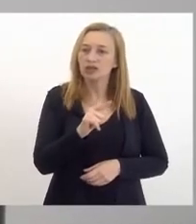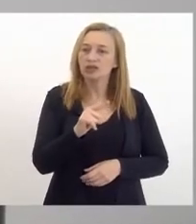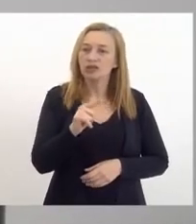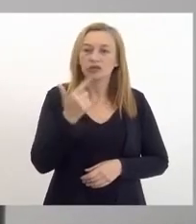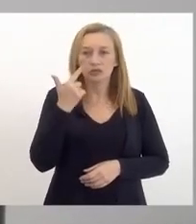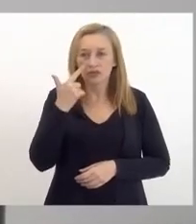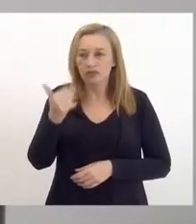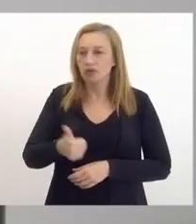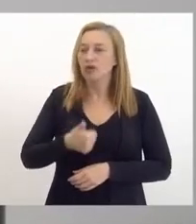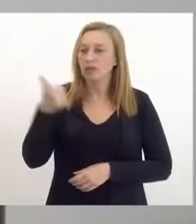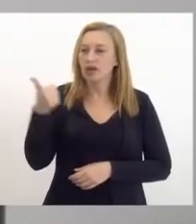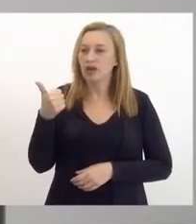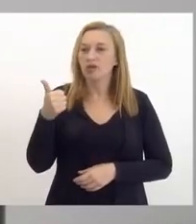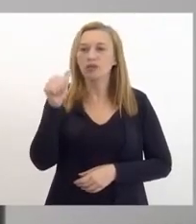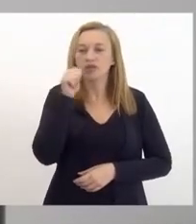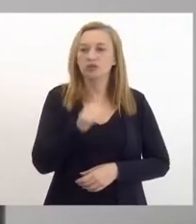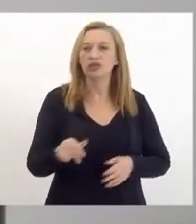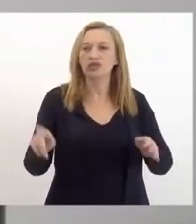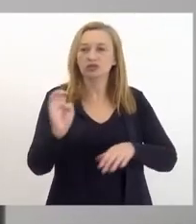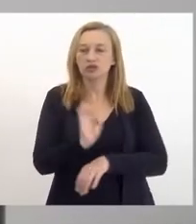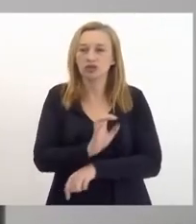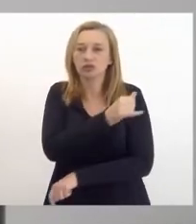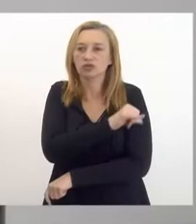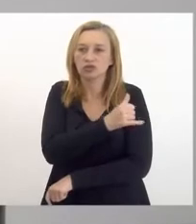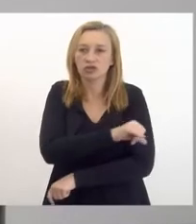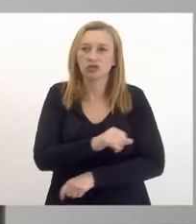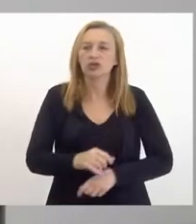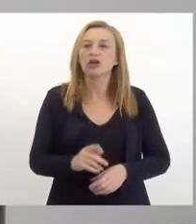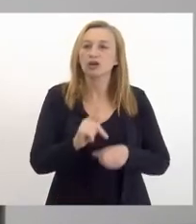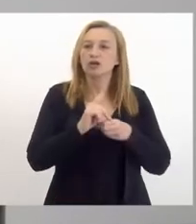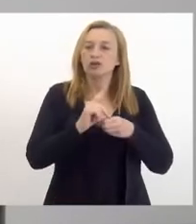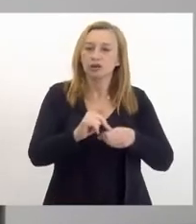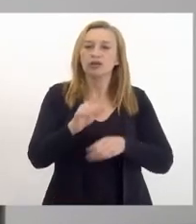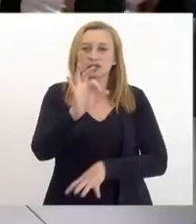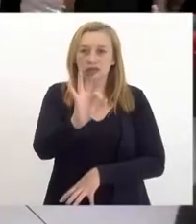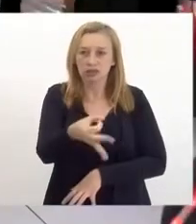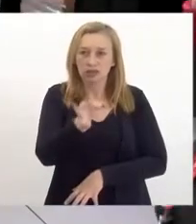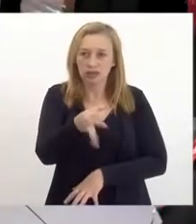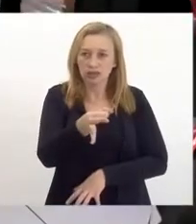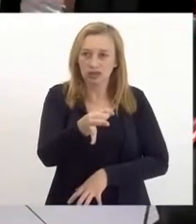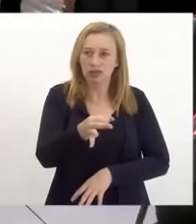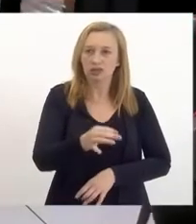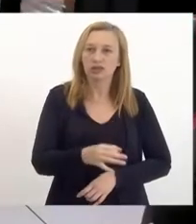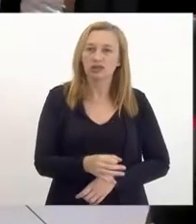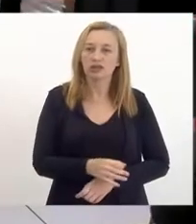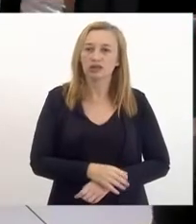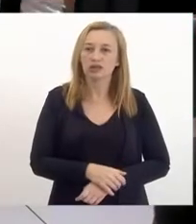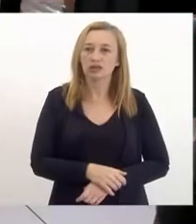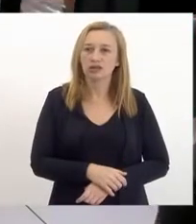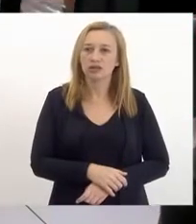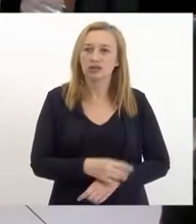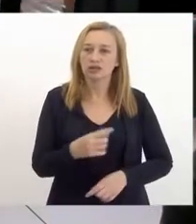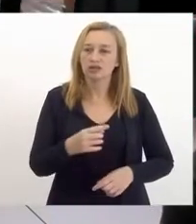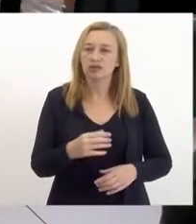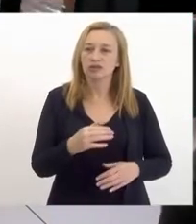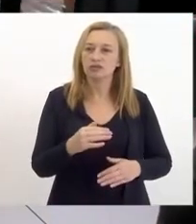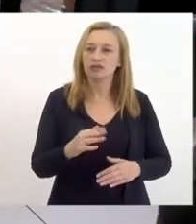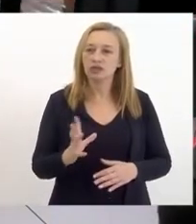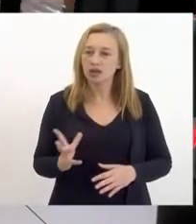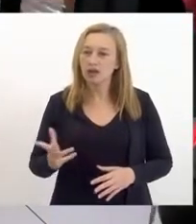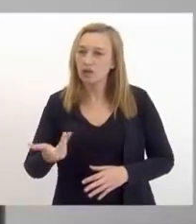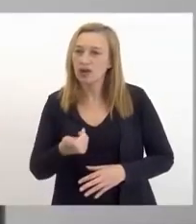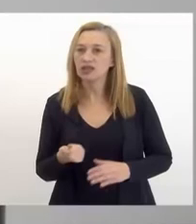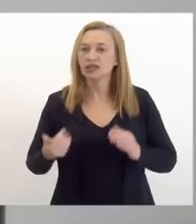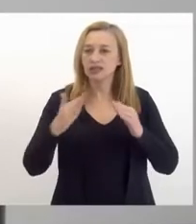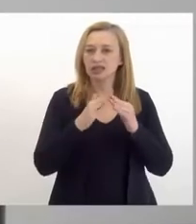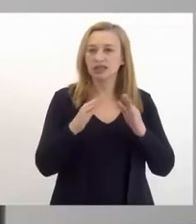melhor para as mulheres no Estado do Rio de Janeiro. A Procuradoria, com certeza, vai dar um salto de qualidade nessa casa